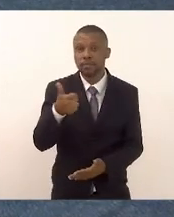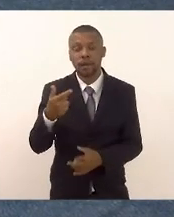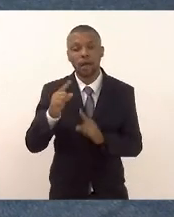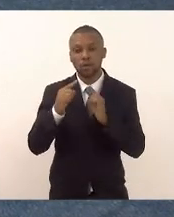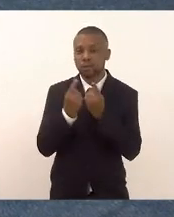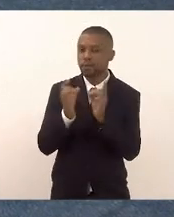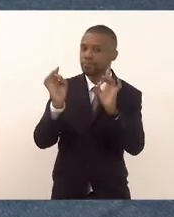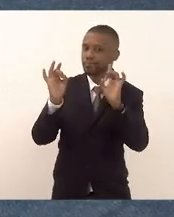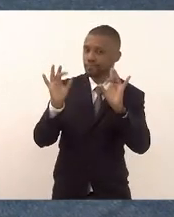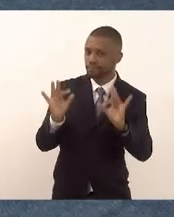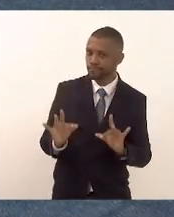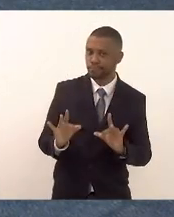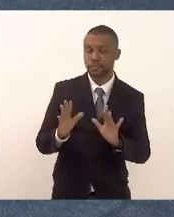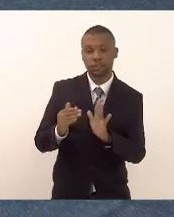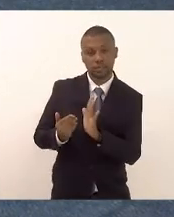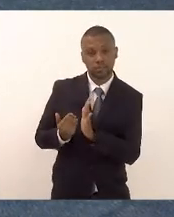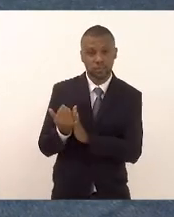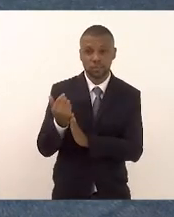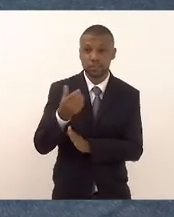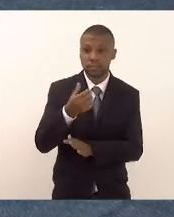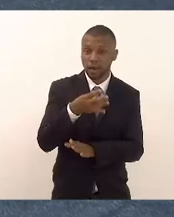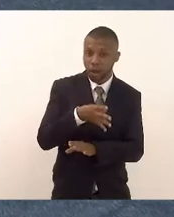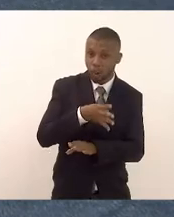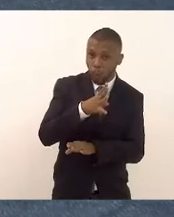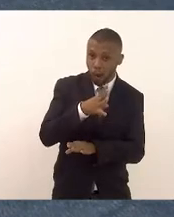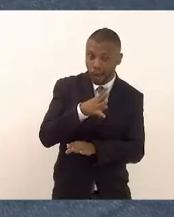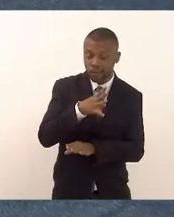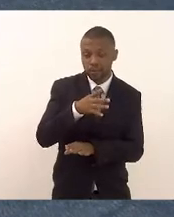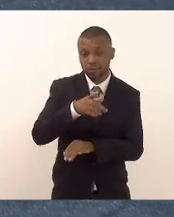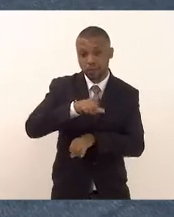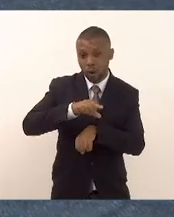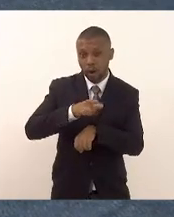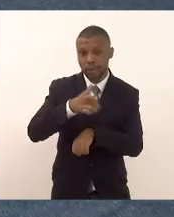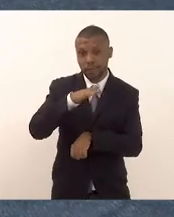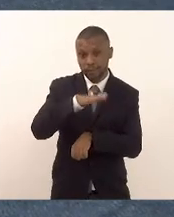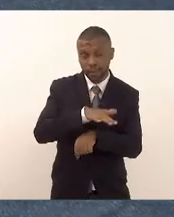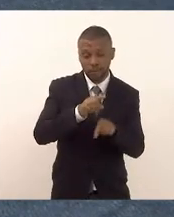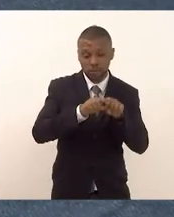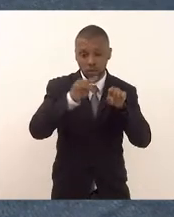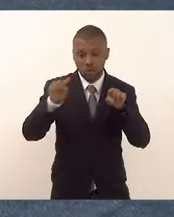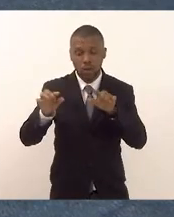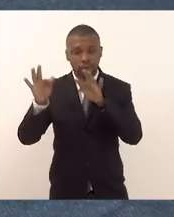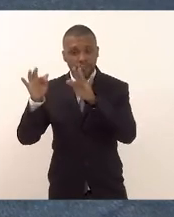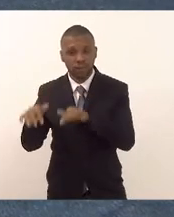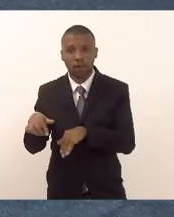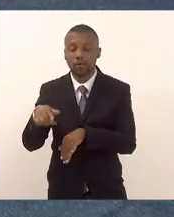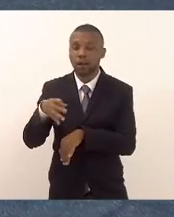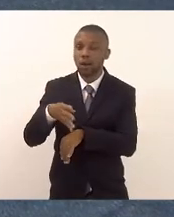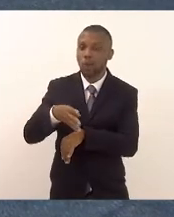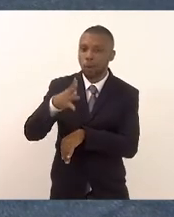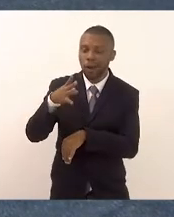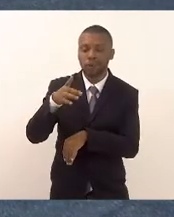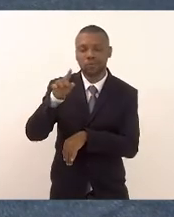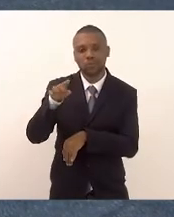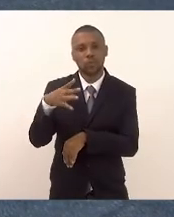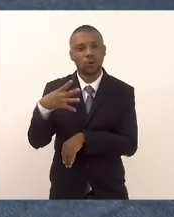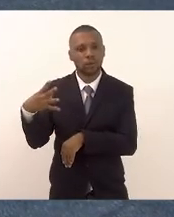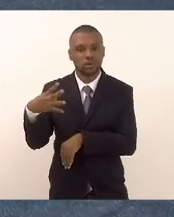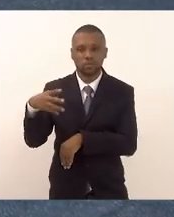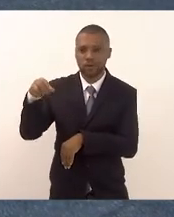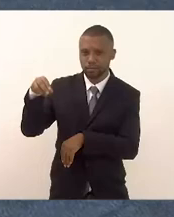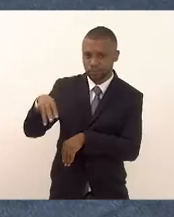sessão extraordinária, que iniciada às 16 horas e 25 minutos, encerrou-se às 16 horas e 44